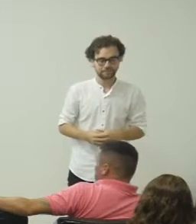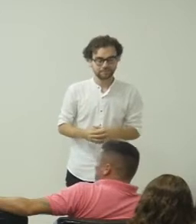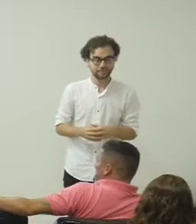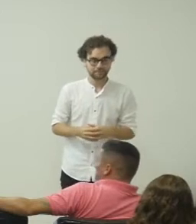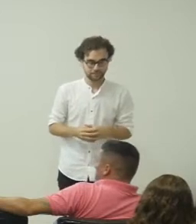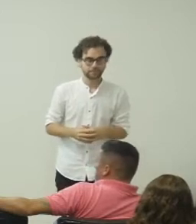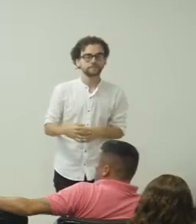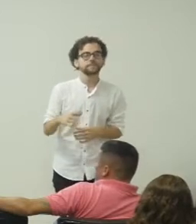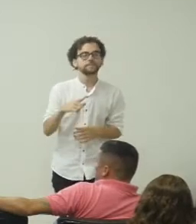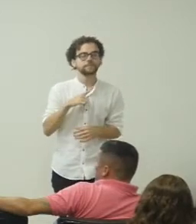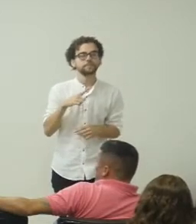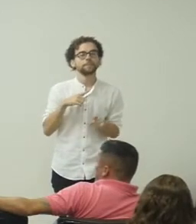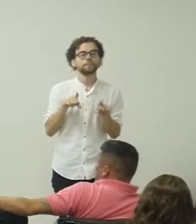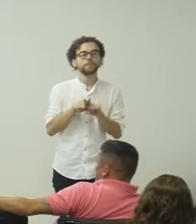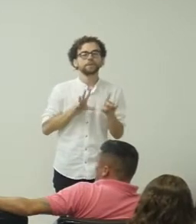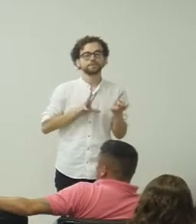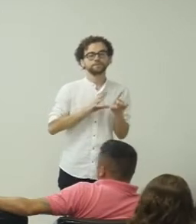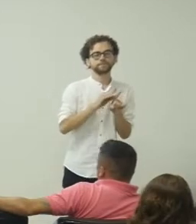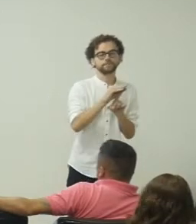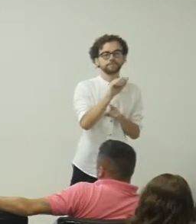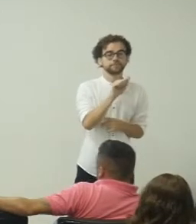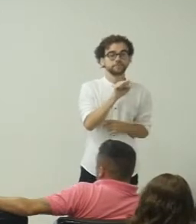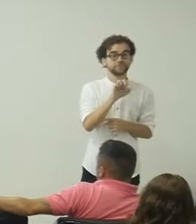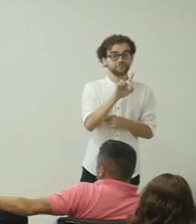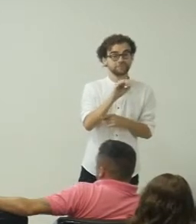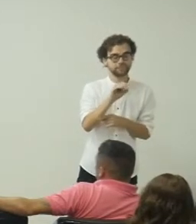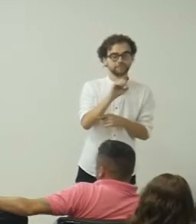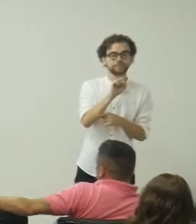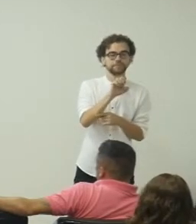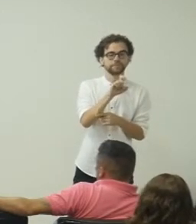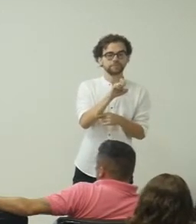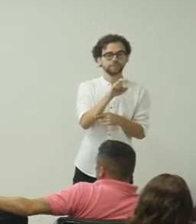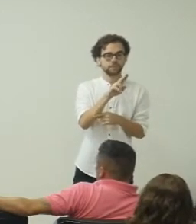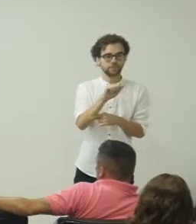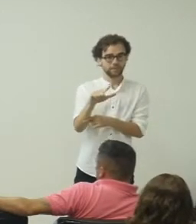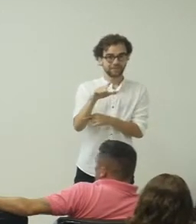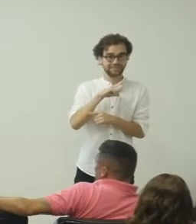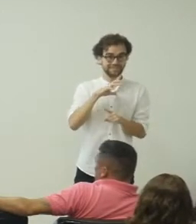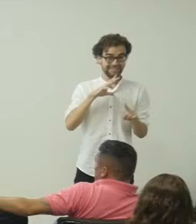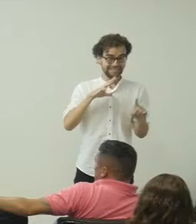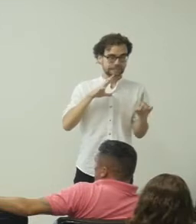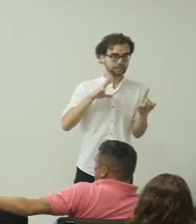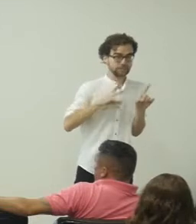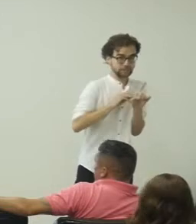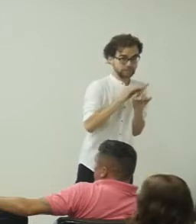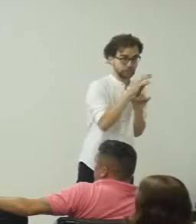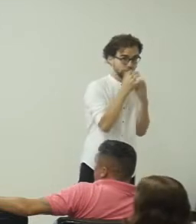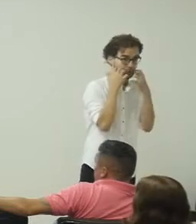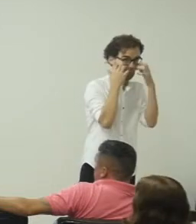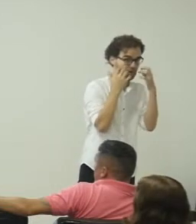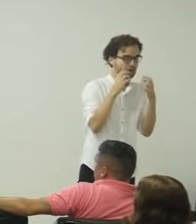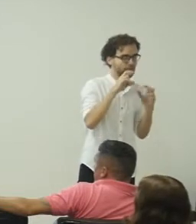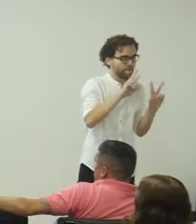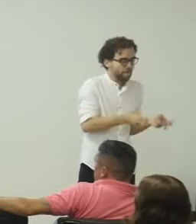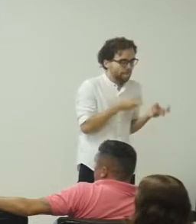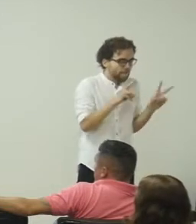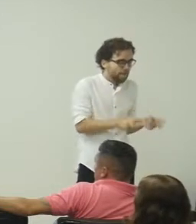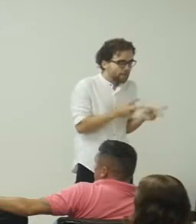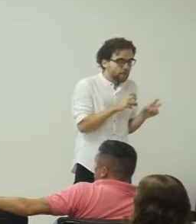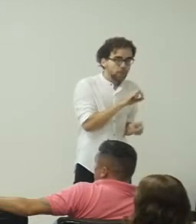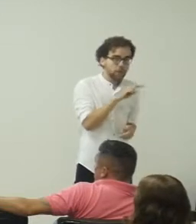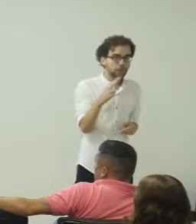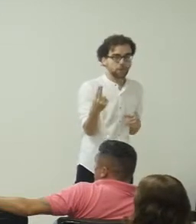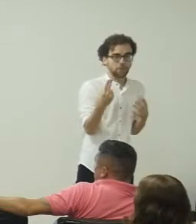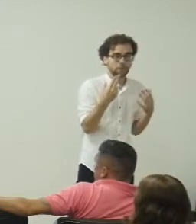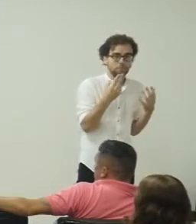E a gente tem o assédio sexual. Constranger alguém com o intuito de obter vantagem ou favorecimento